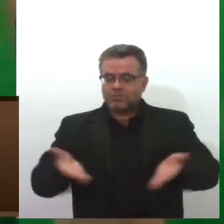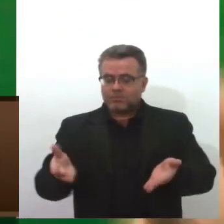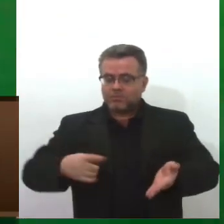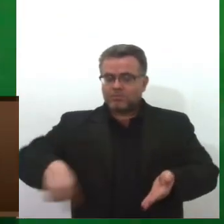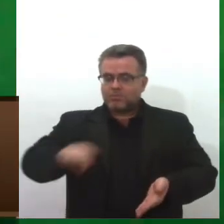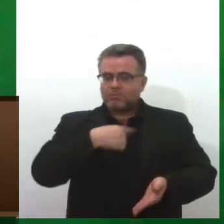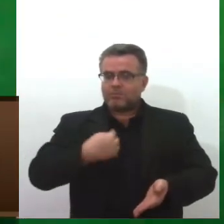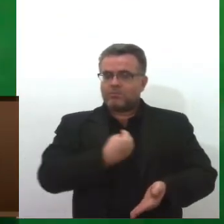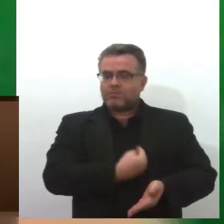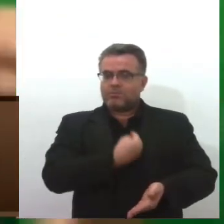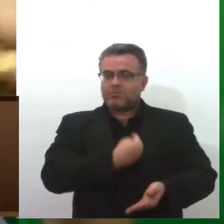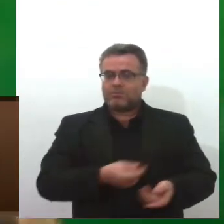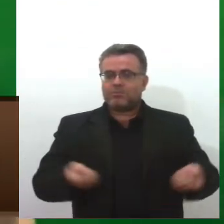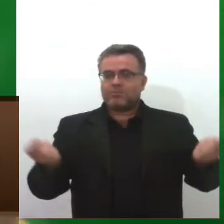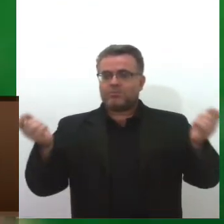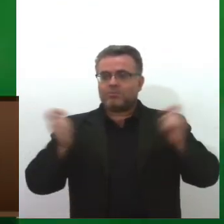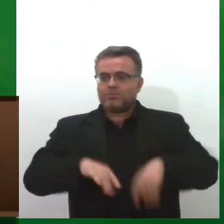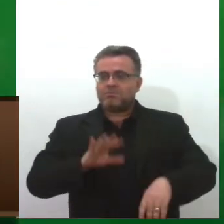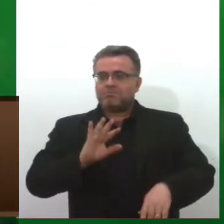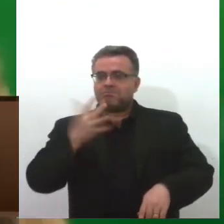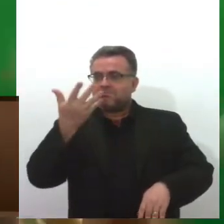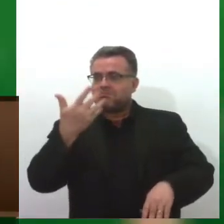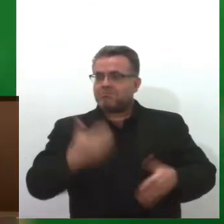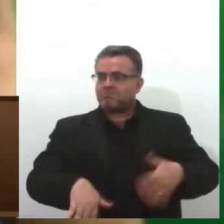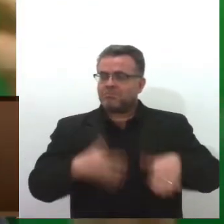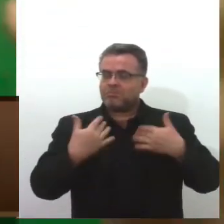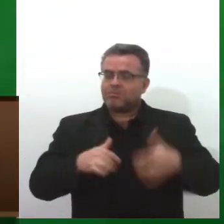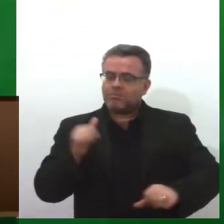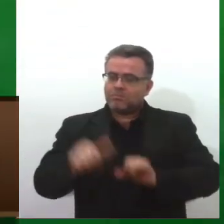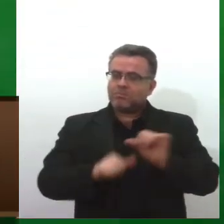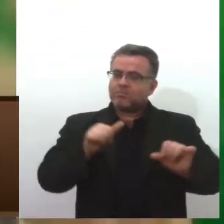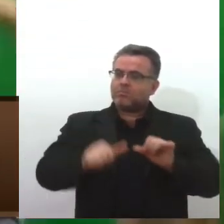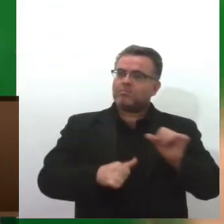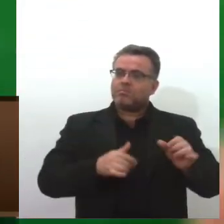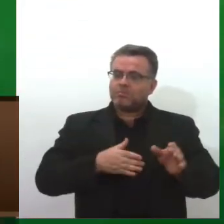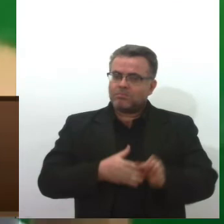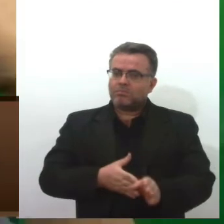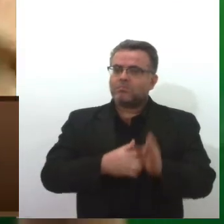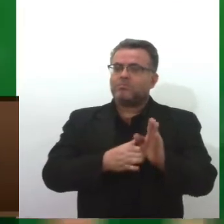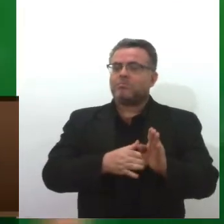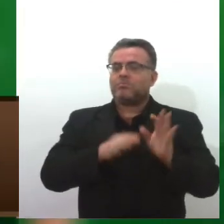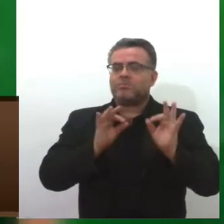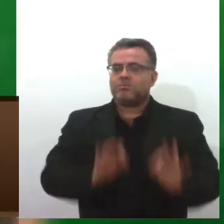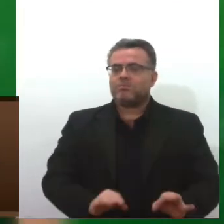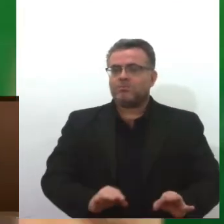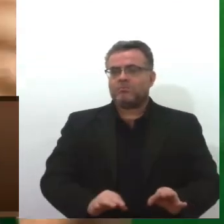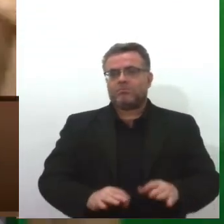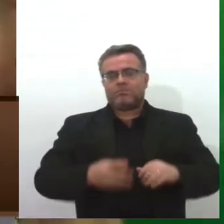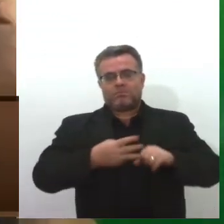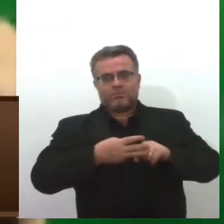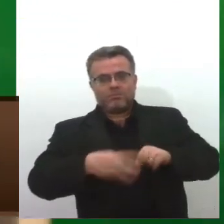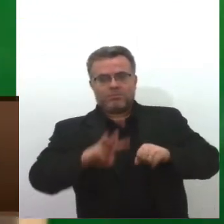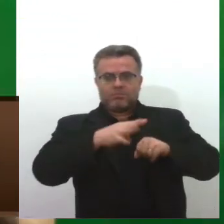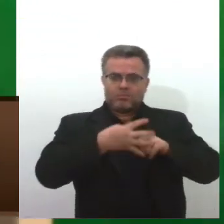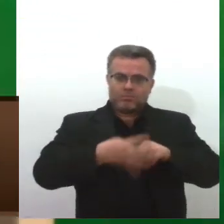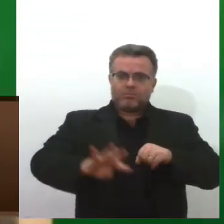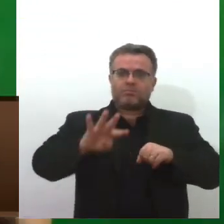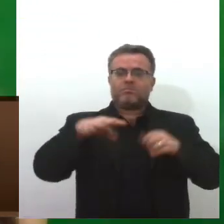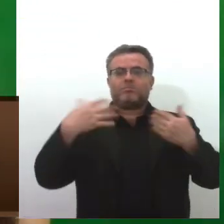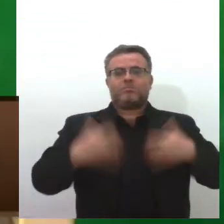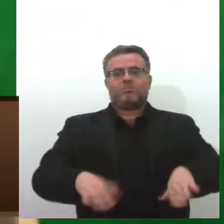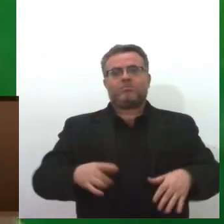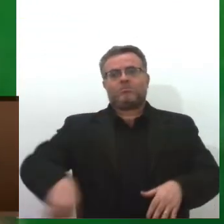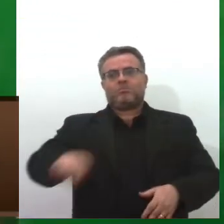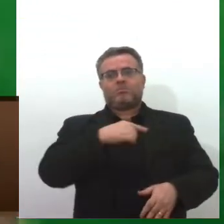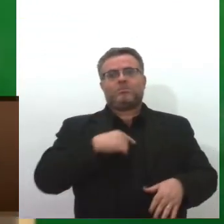da possibilidade da Ômicron se alastrar e voltar para uma terceira ou quarta onda, isso nos dá um banho de